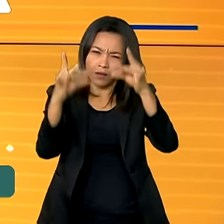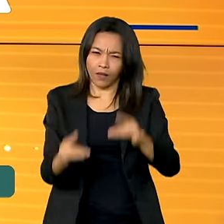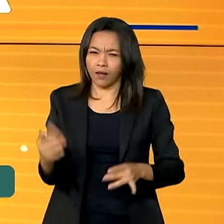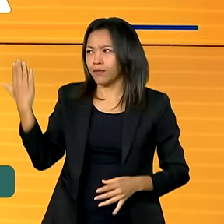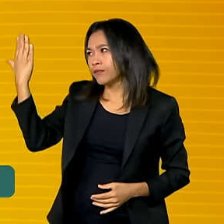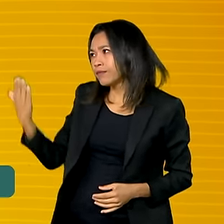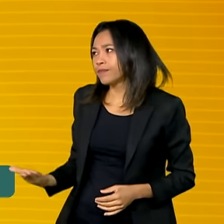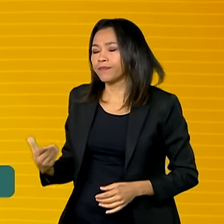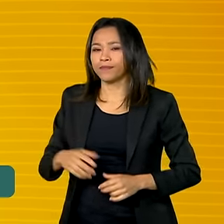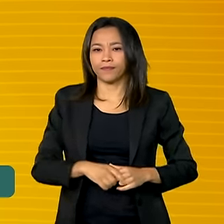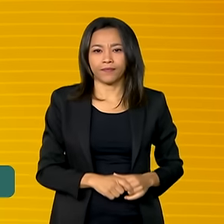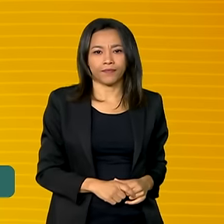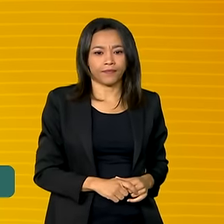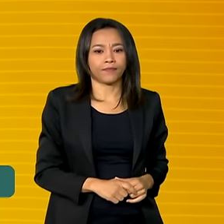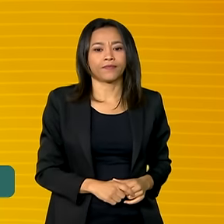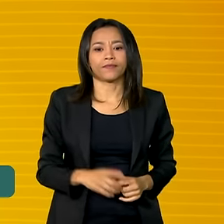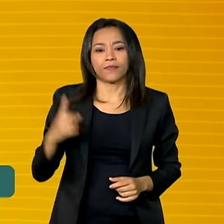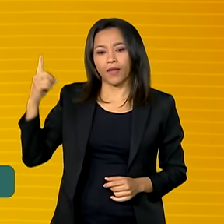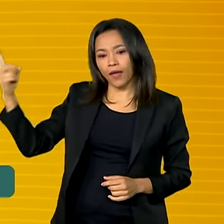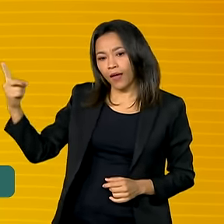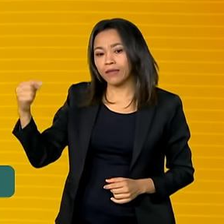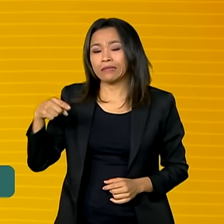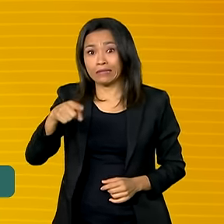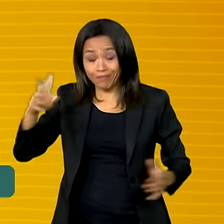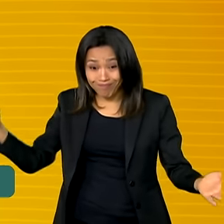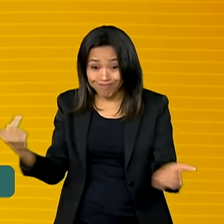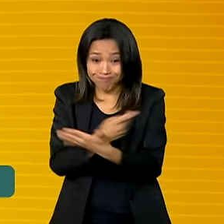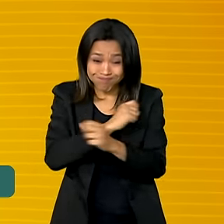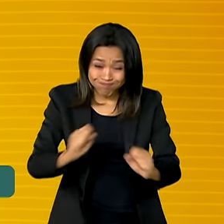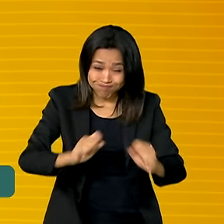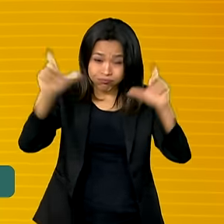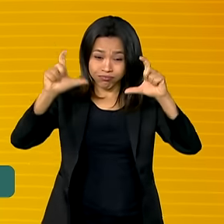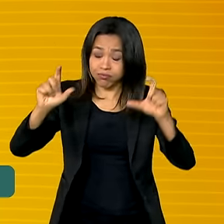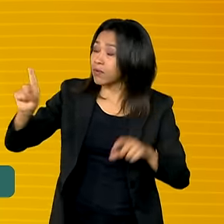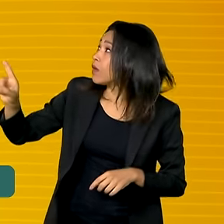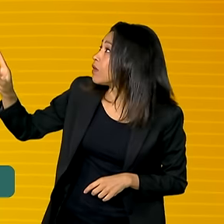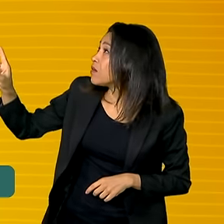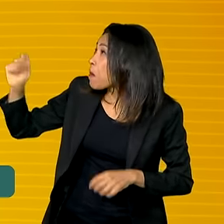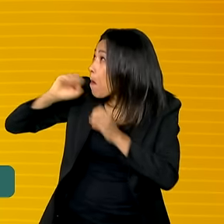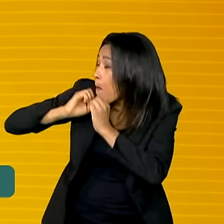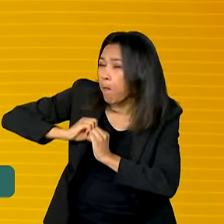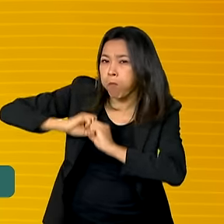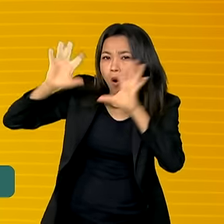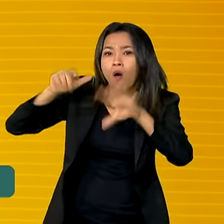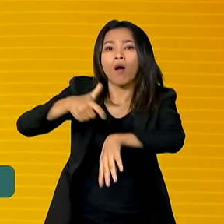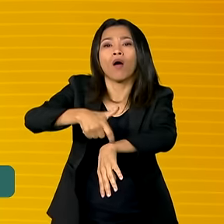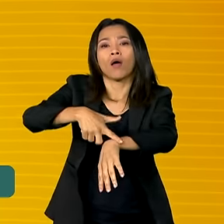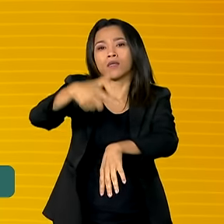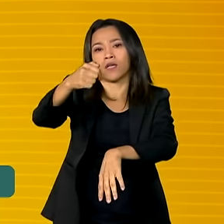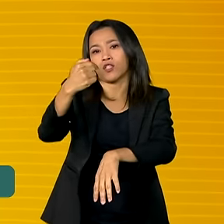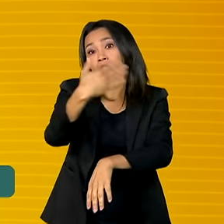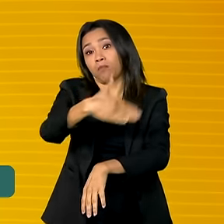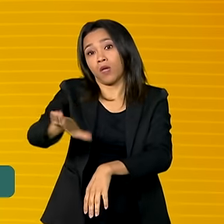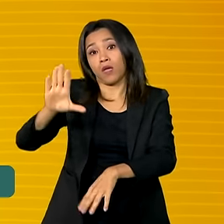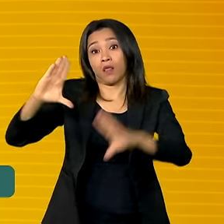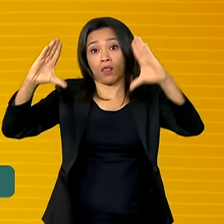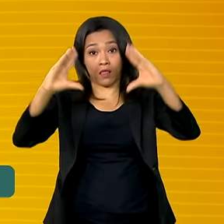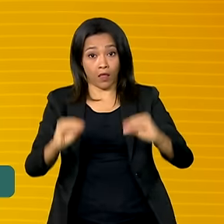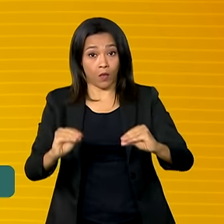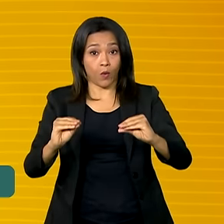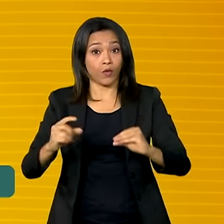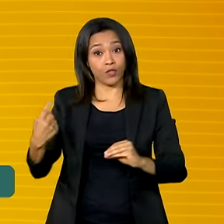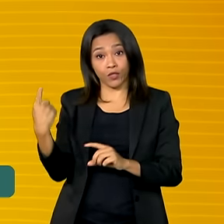Mundim. O atentado na área central de Brasília aconteceu às 7h30 da noite dessa quarta-feira.